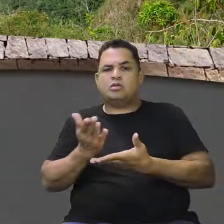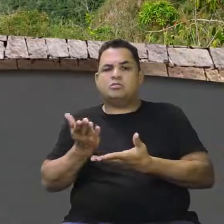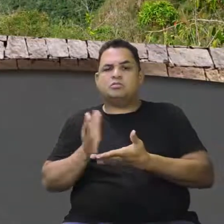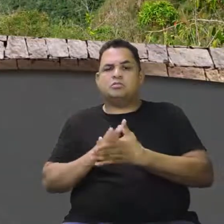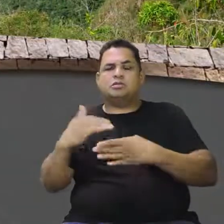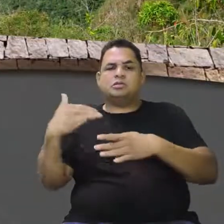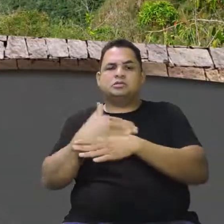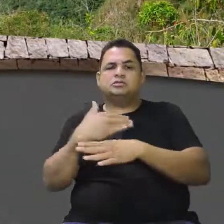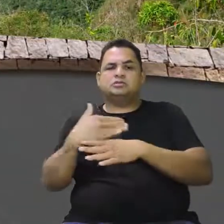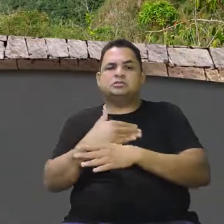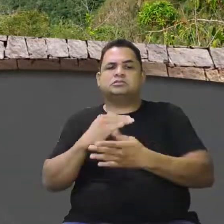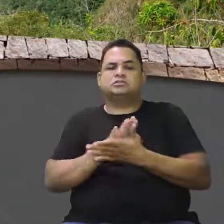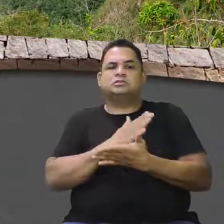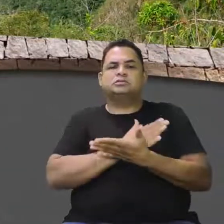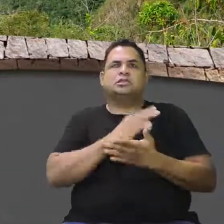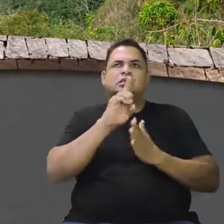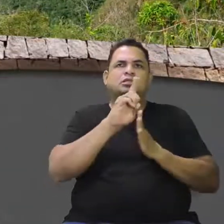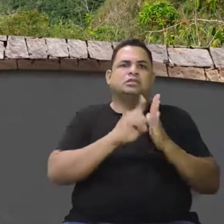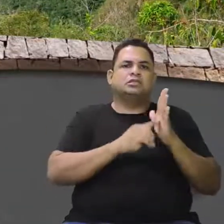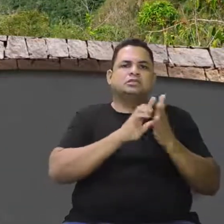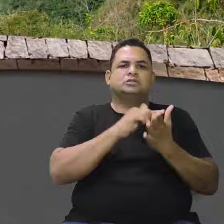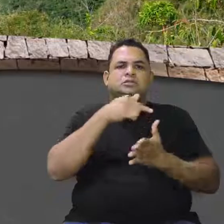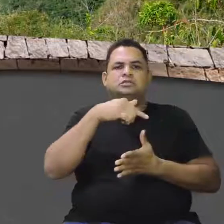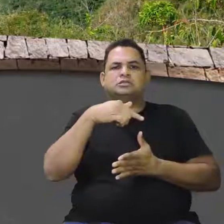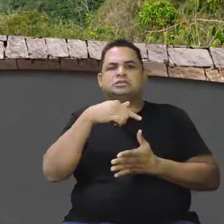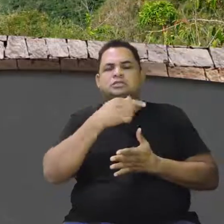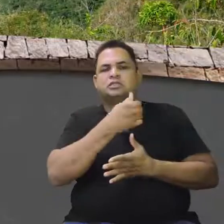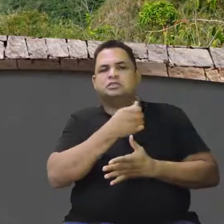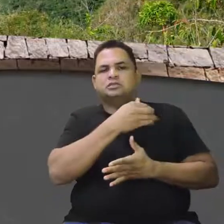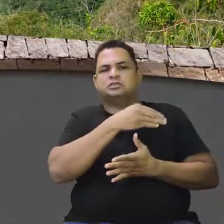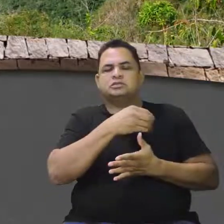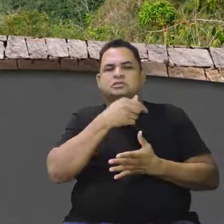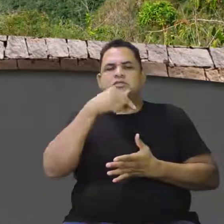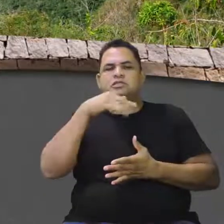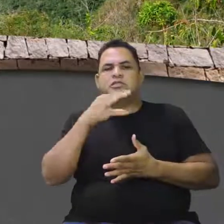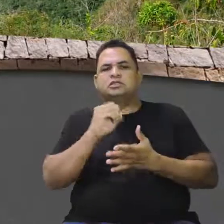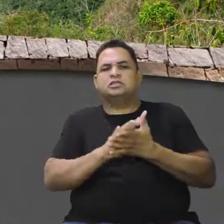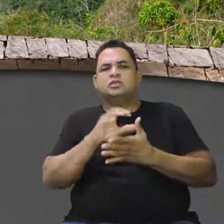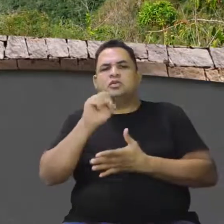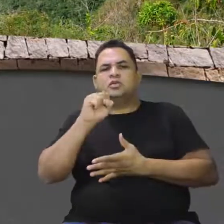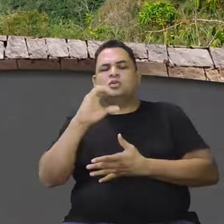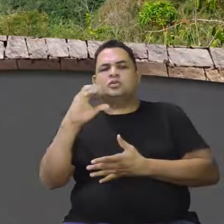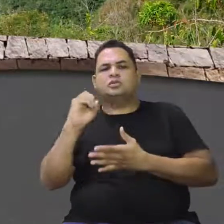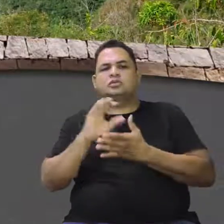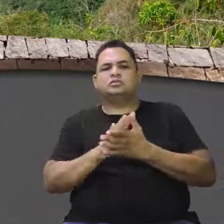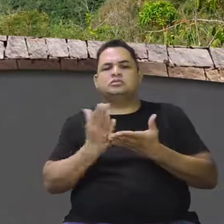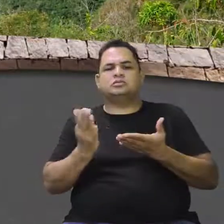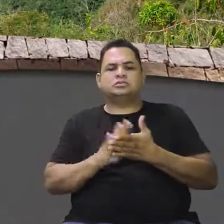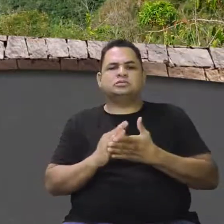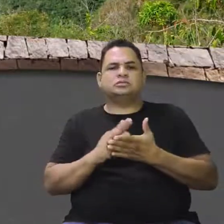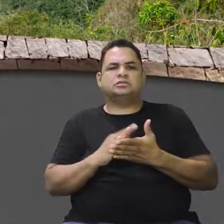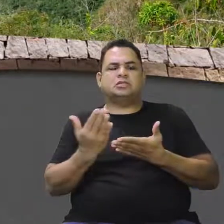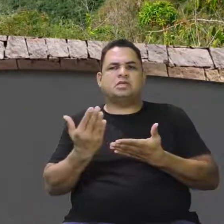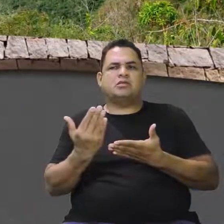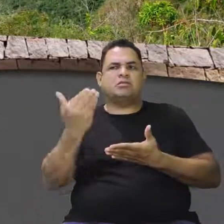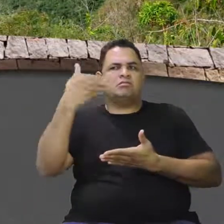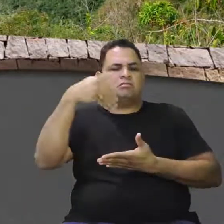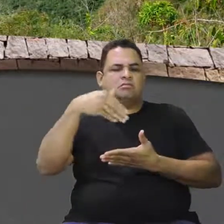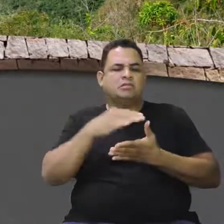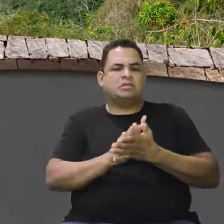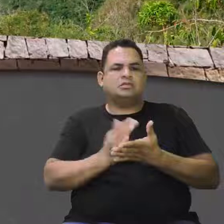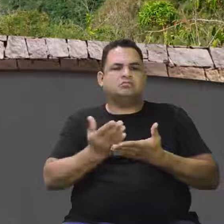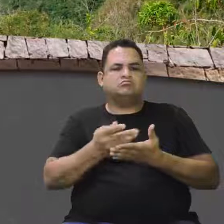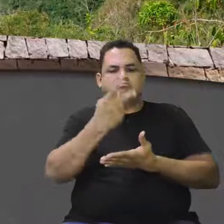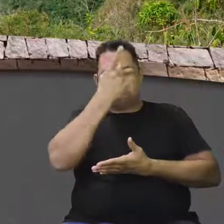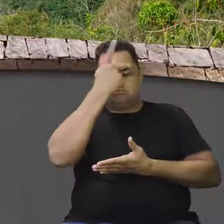no início dos anos 2000 no estado de Rondônia. Porque nos 70, 80 recebeu uma grande quantidade de pessoas